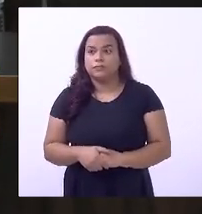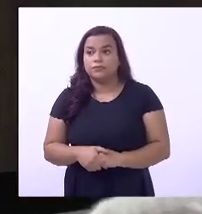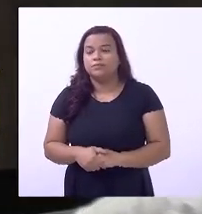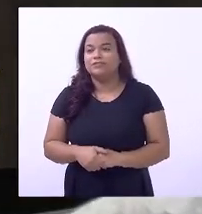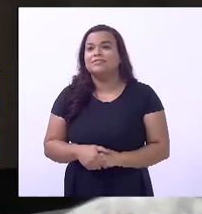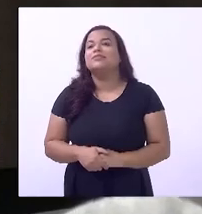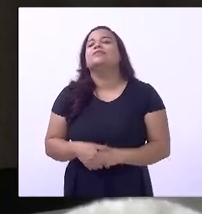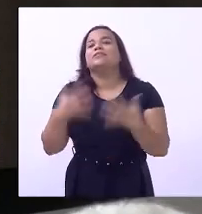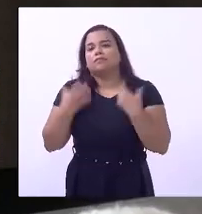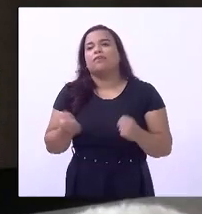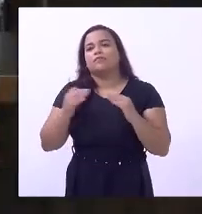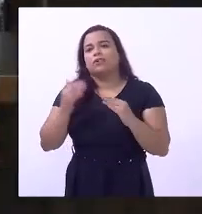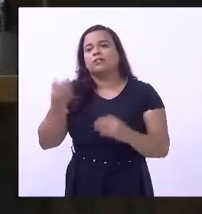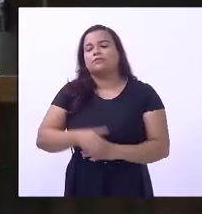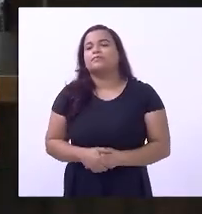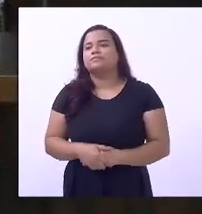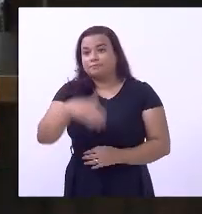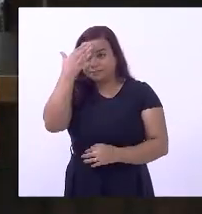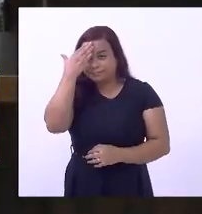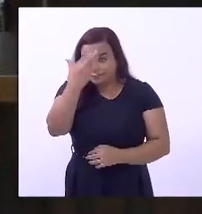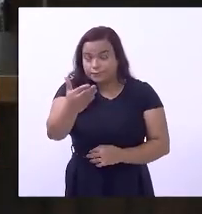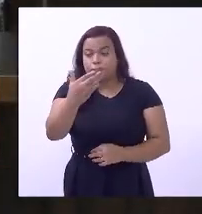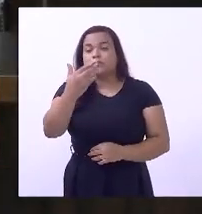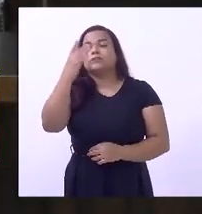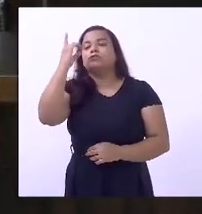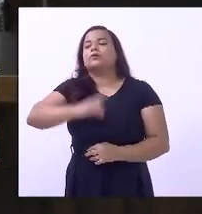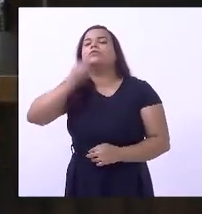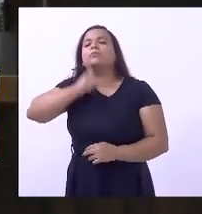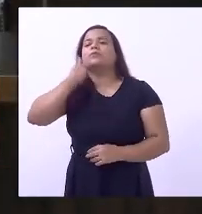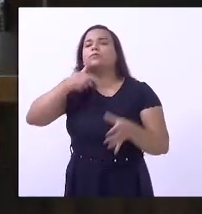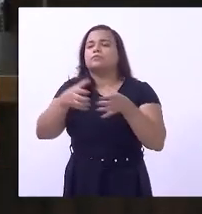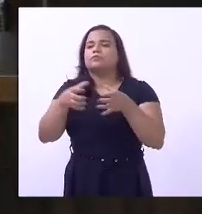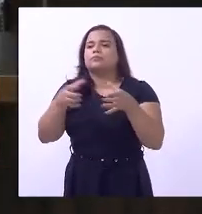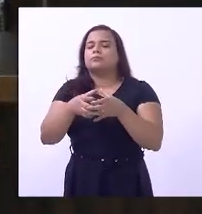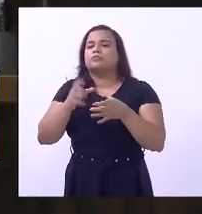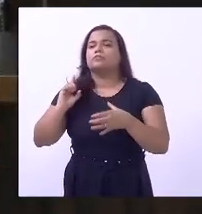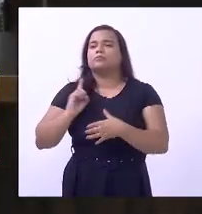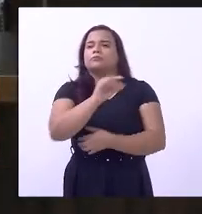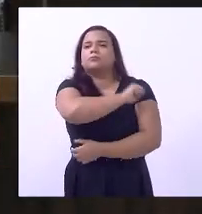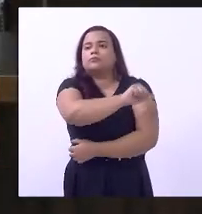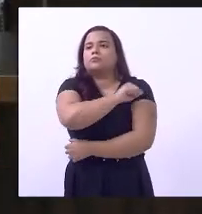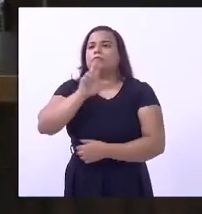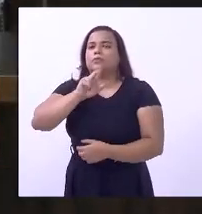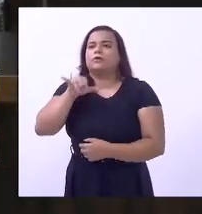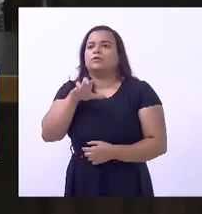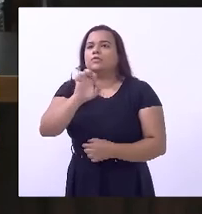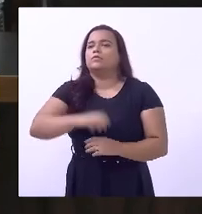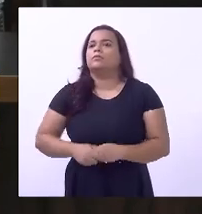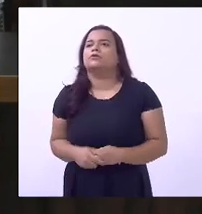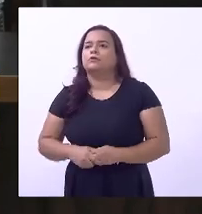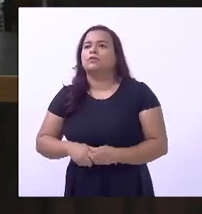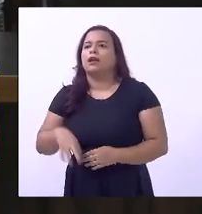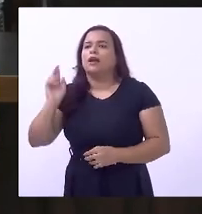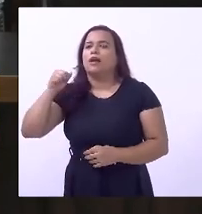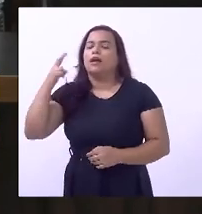Favorável, presidente. Obrigada. Pela Comissão de Defesa dos Direitos da Mulher, deputada enfermeira Rejane. Renata